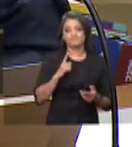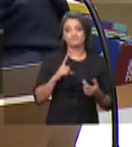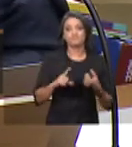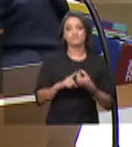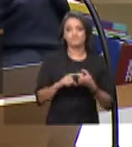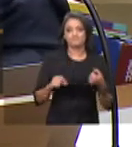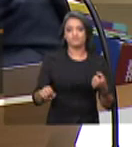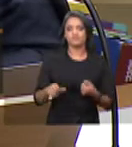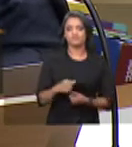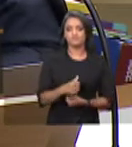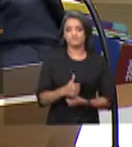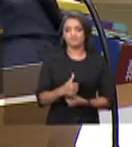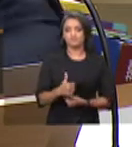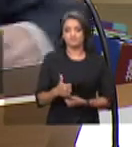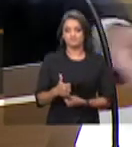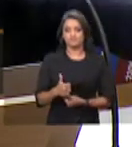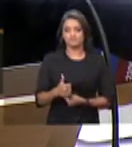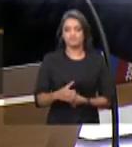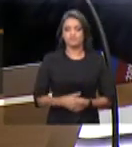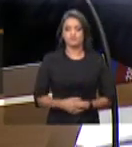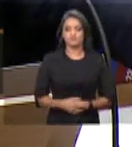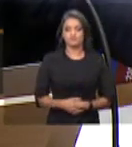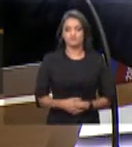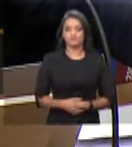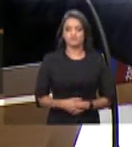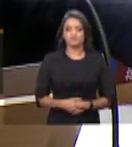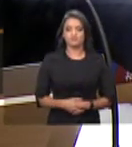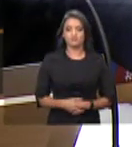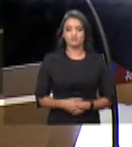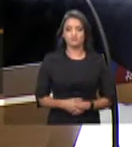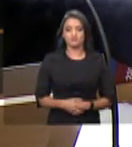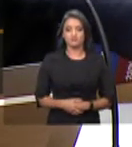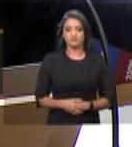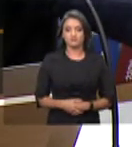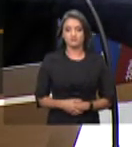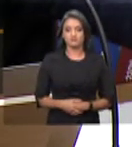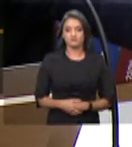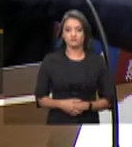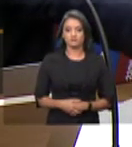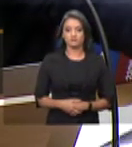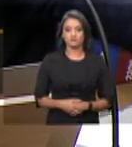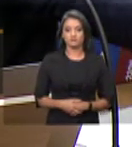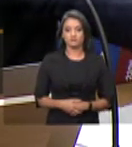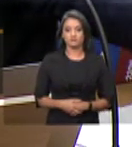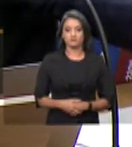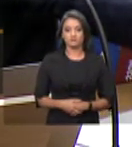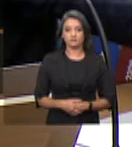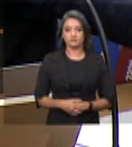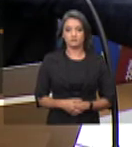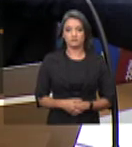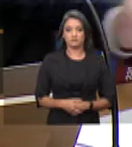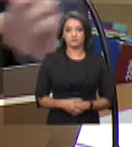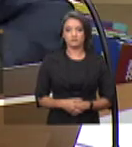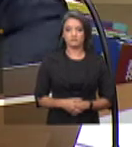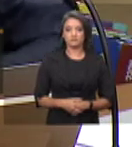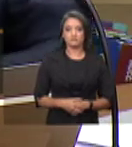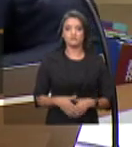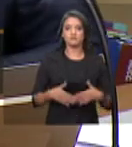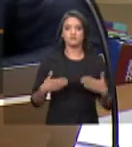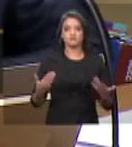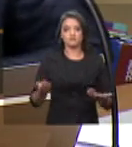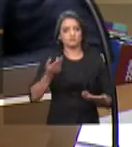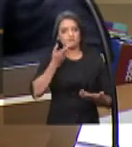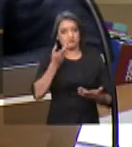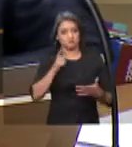no artigo 11 ou seja reconhecer a